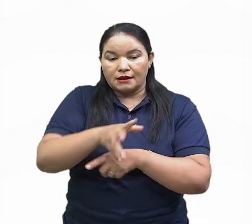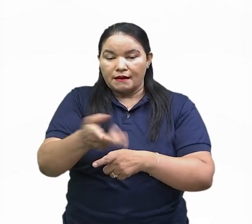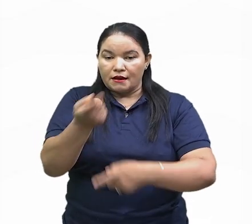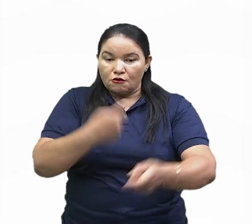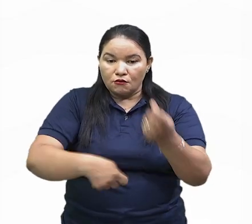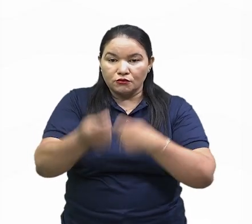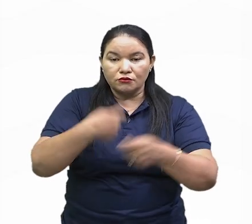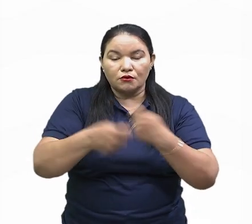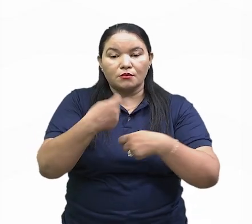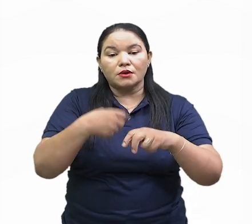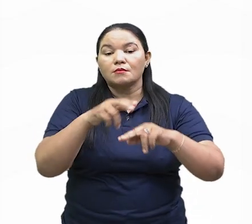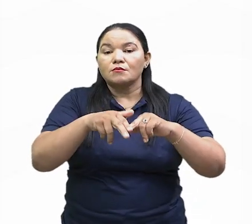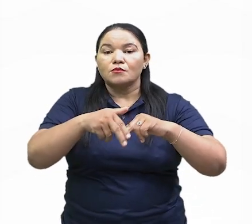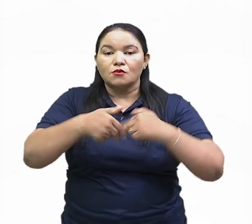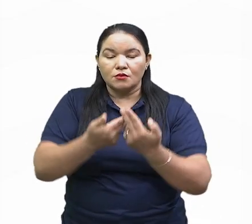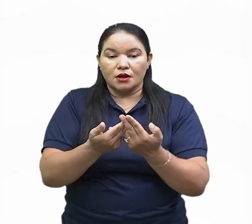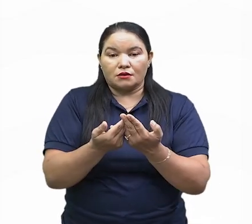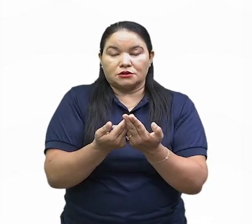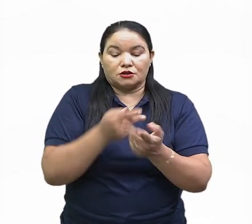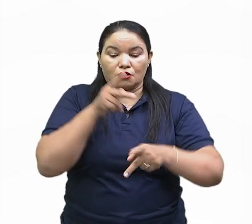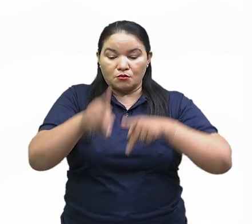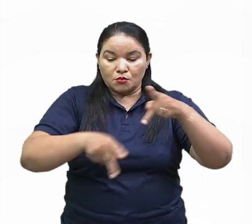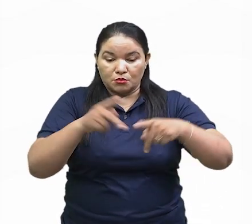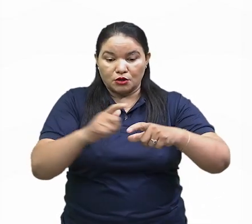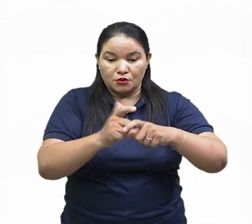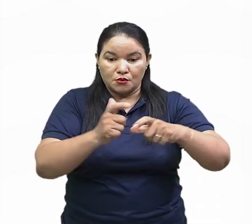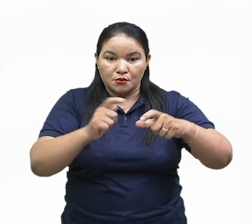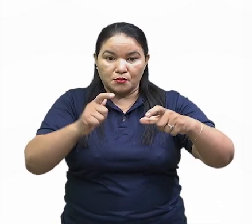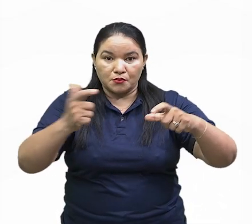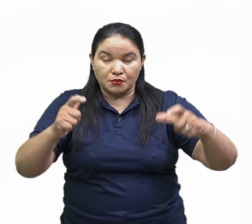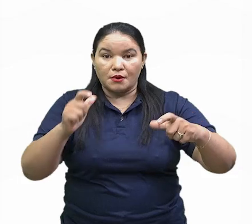né, por conta do crescimento populacional